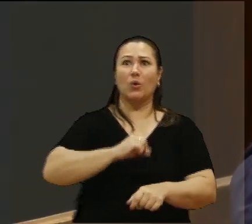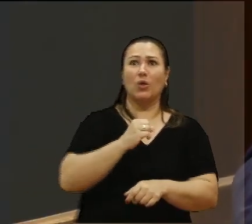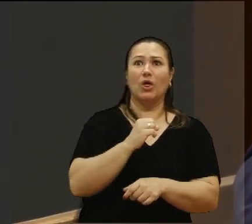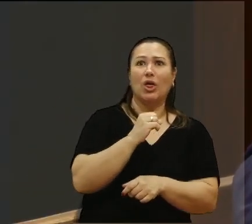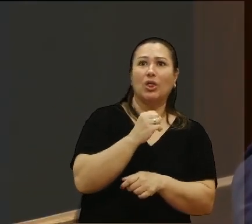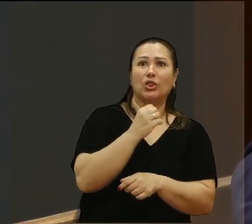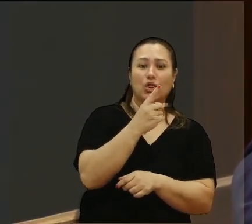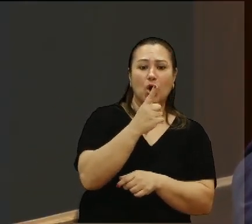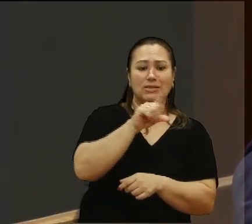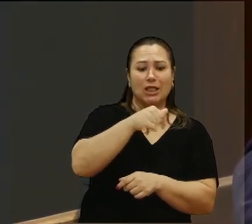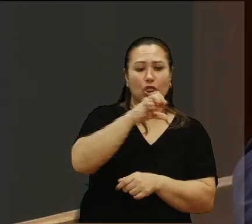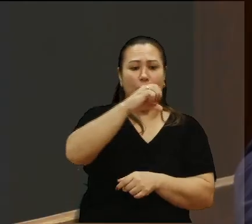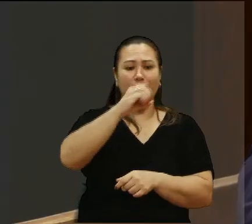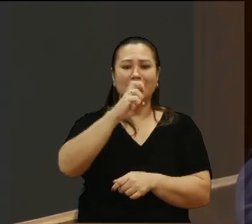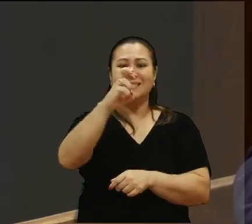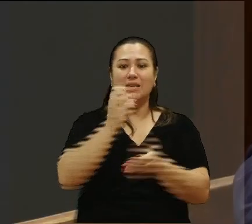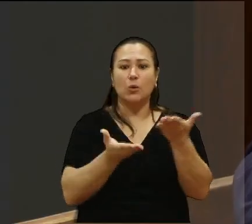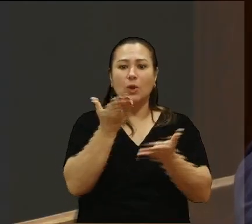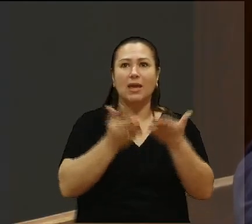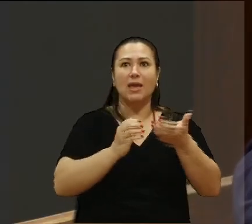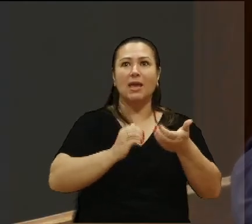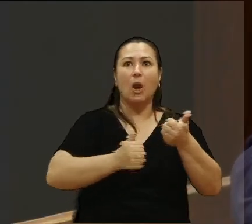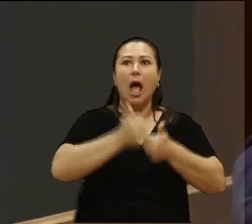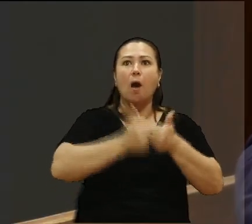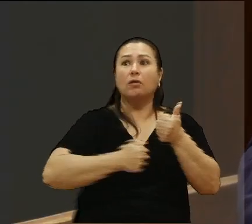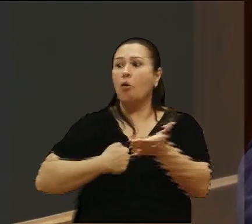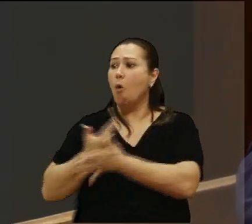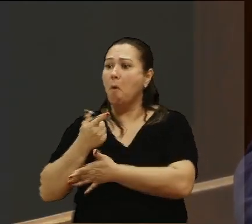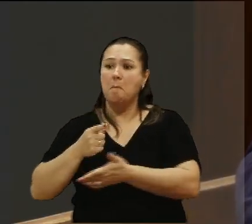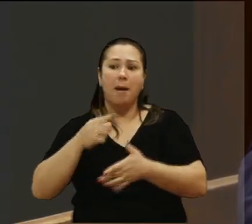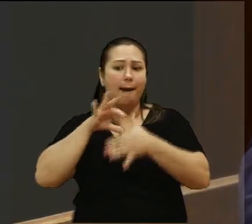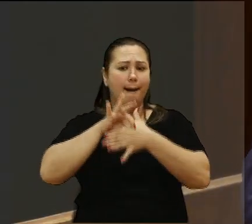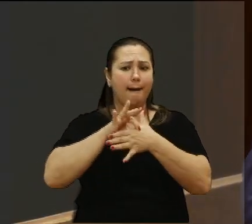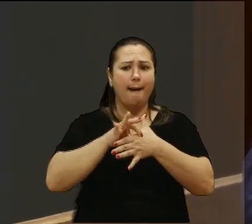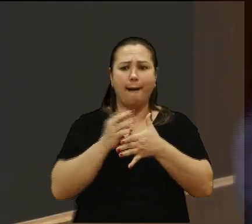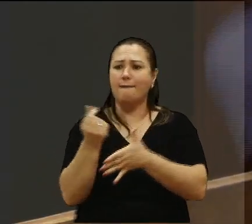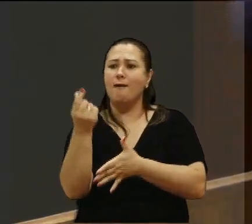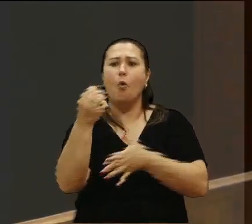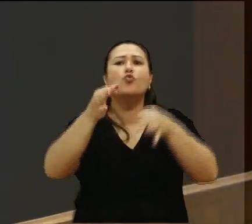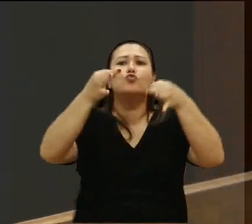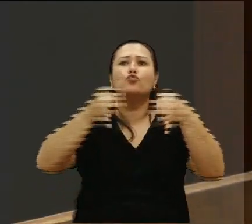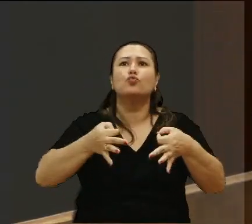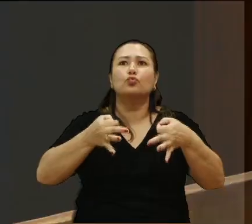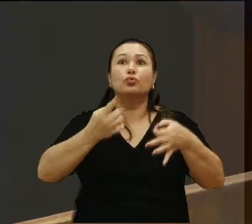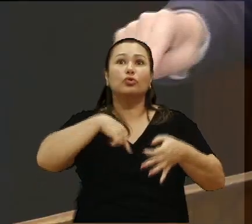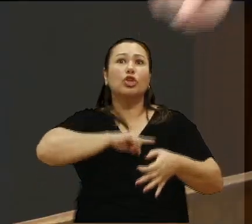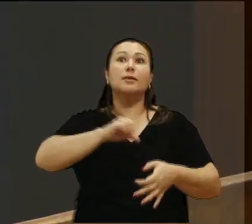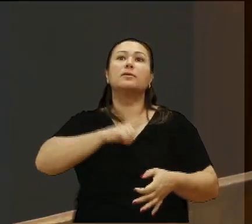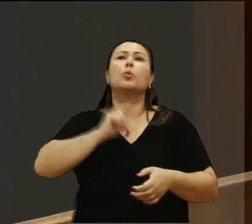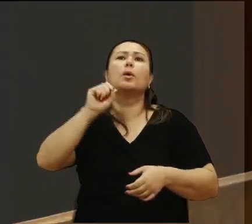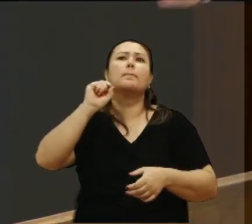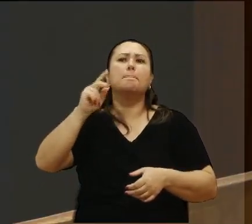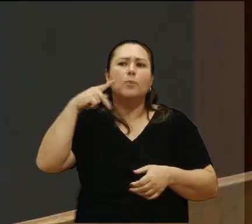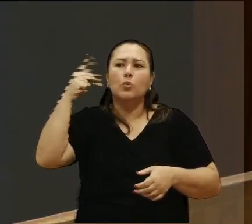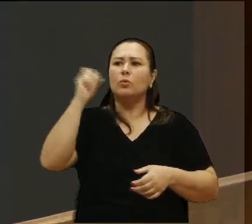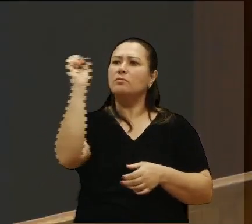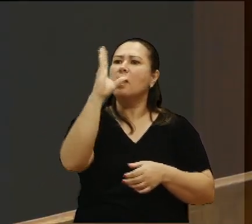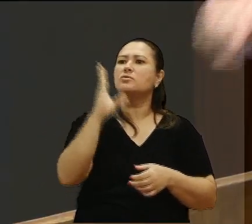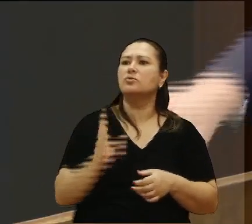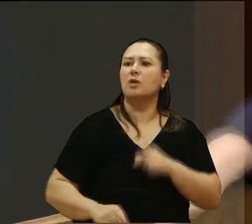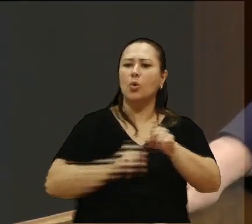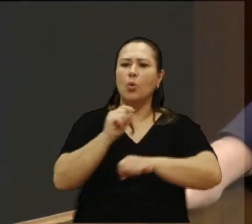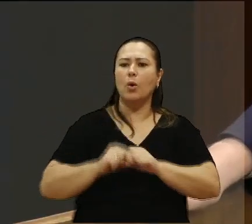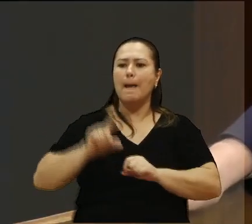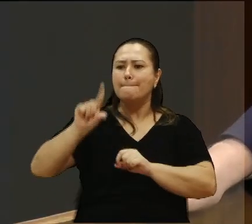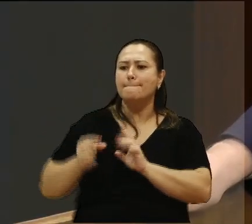e mais do que isso, Uma parte, vereador. consigo comprar carne a preço justo. Porque nós temos uma política nacional de